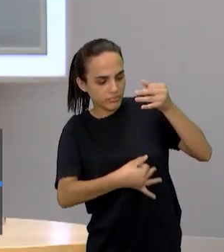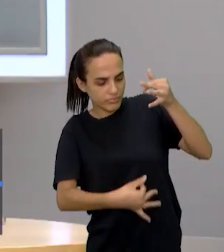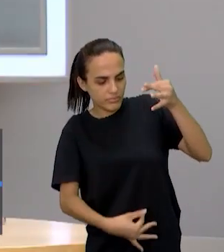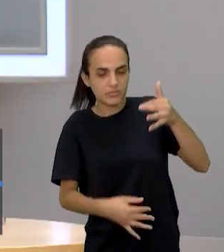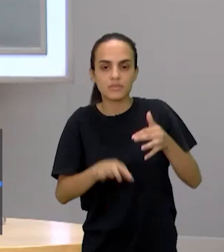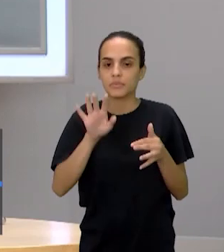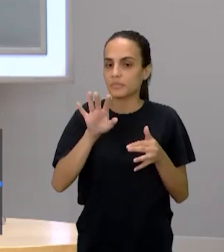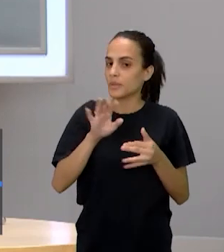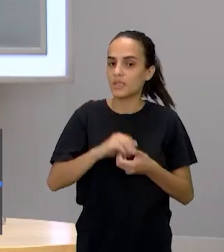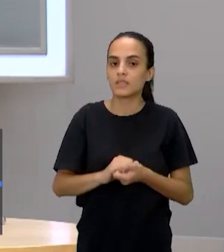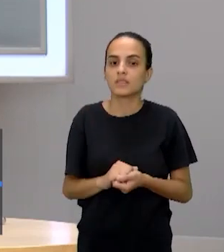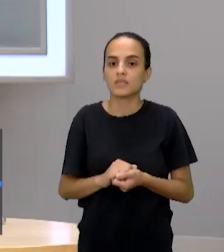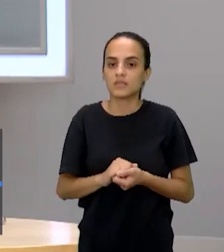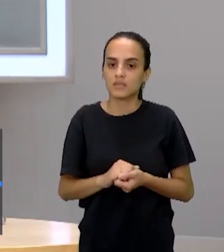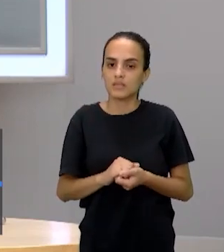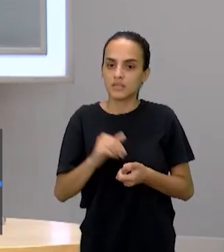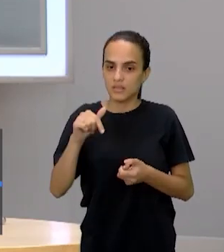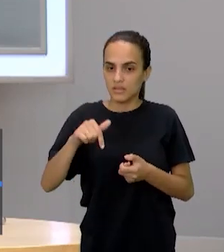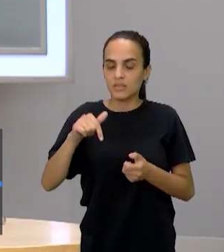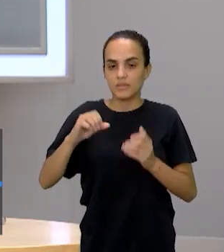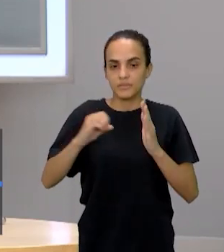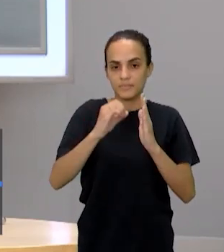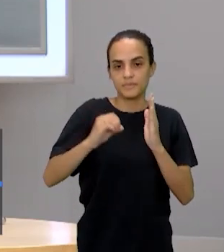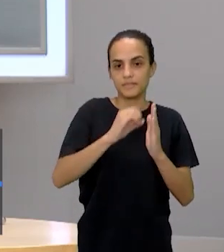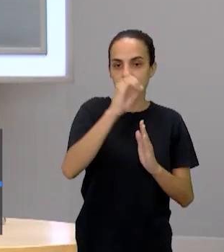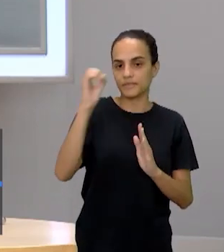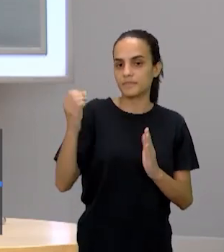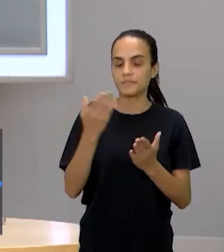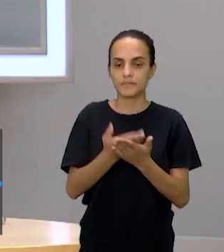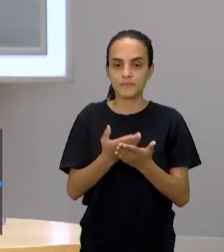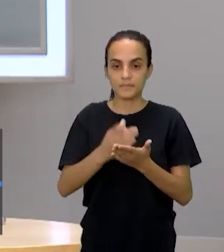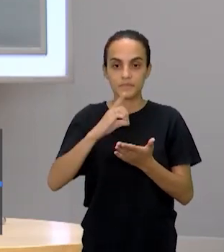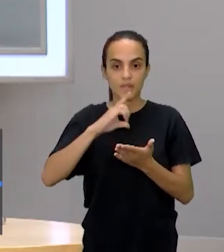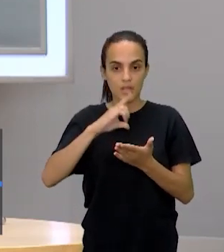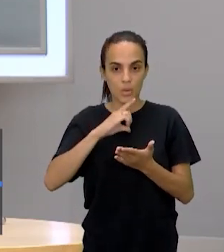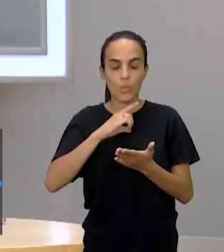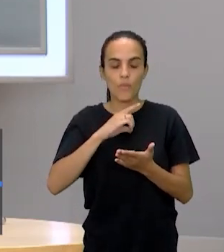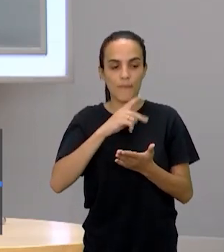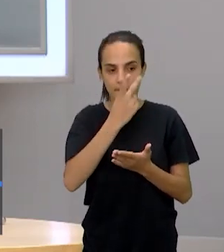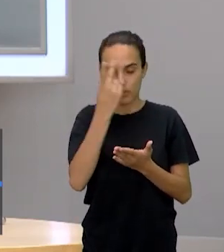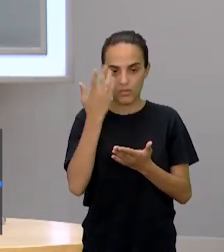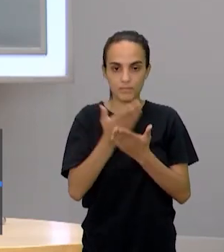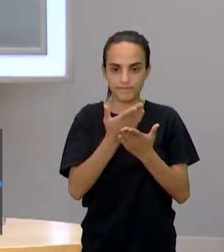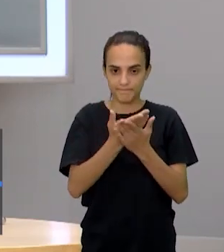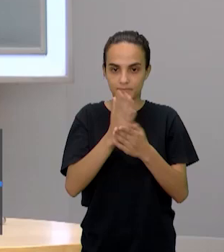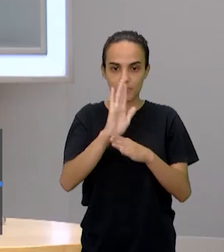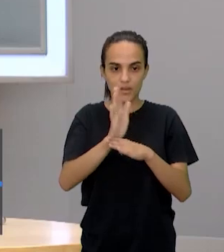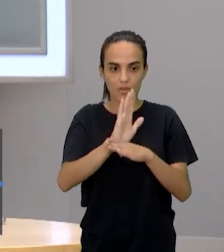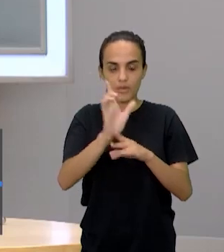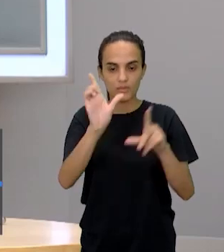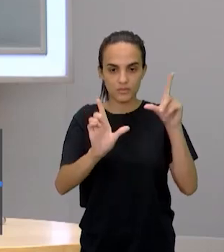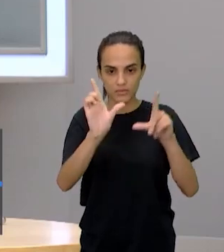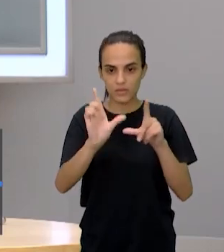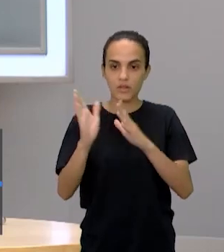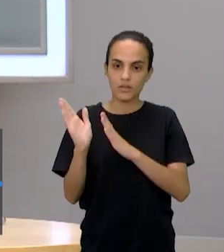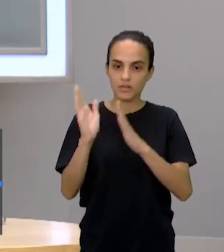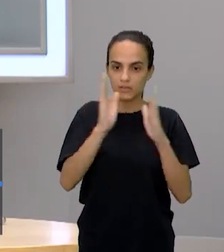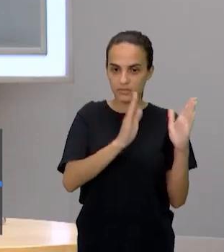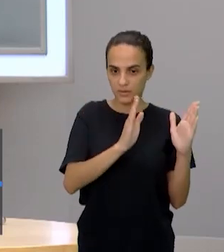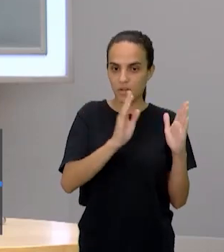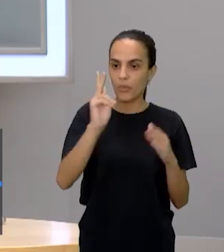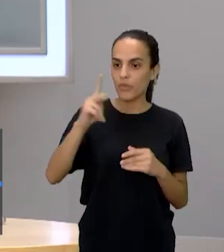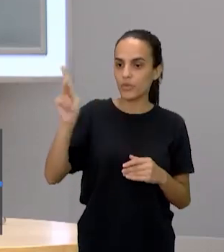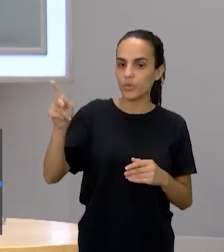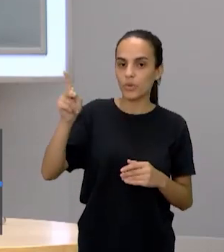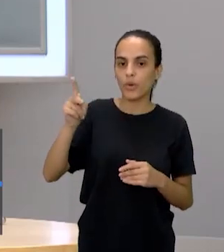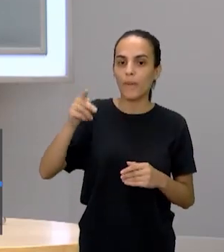E é uma aula que a gente deu aqui no Centro de Mídias, que tem um estudioso, num vídeo ele diz que o Machado de Assis é um mímico. O que o